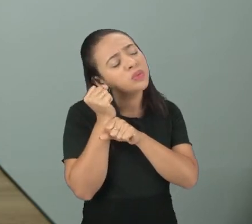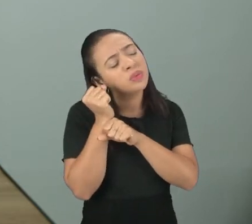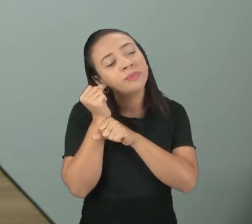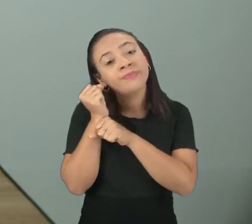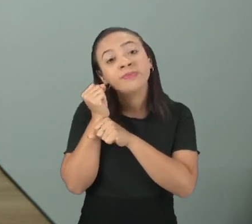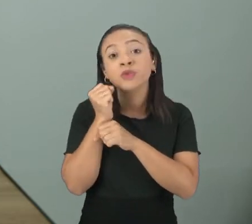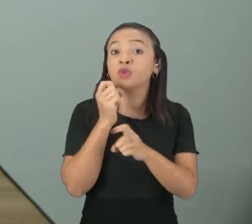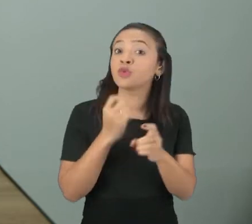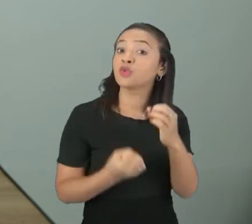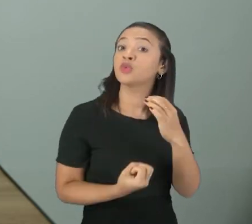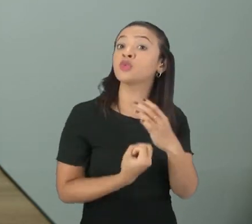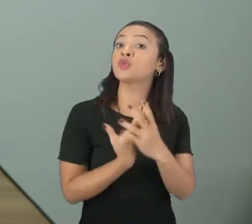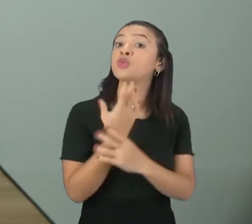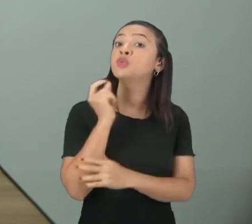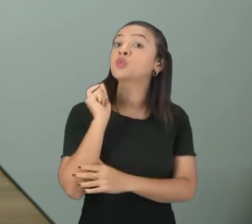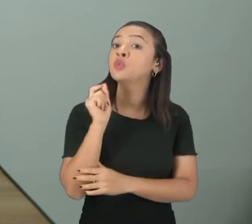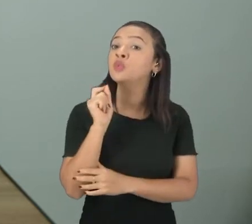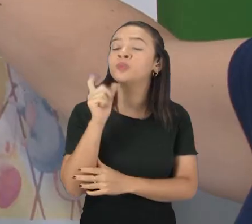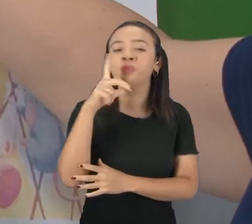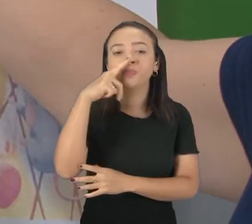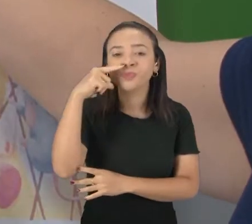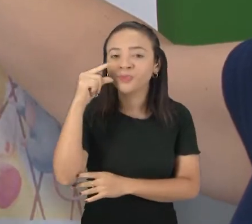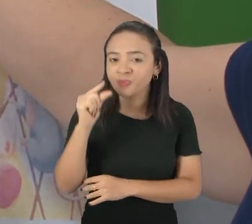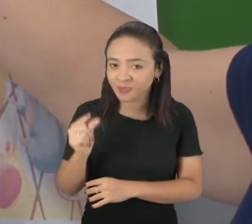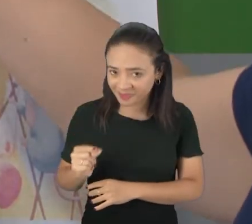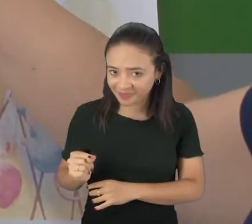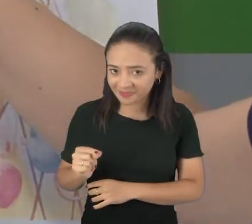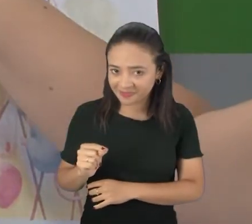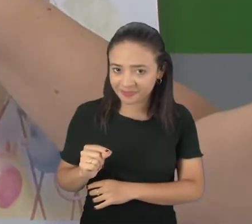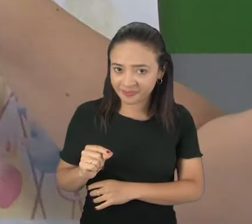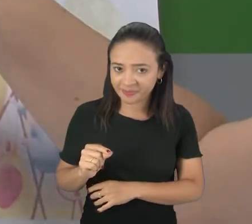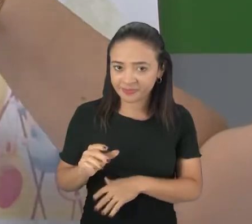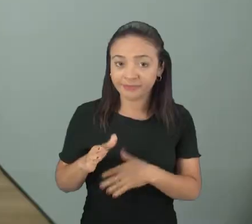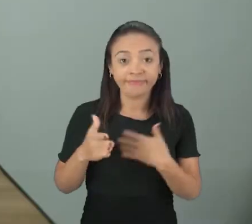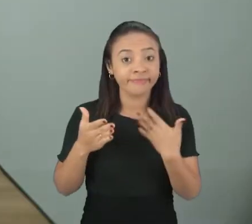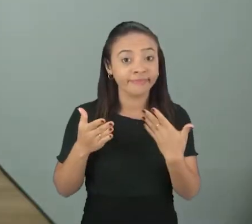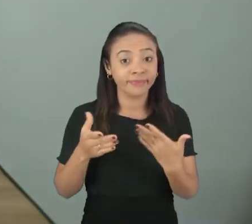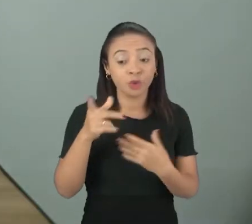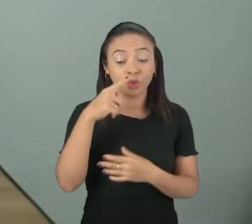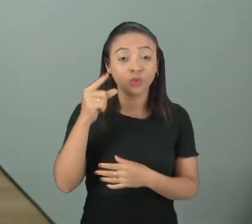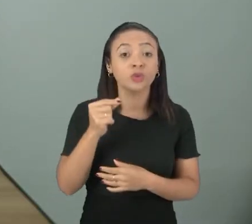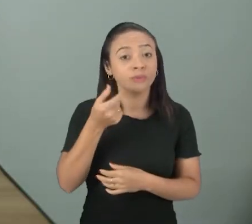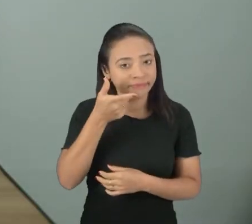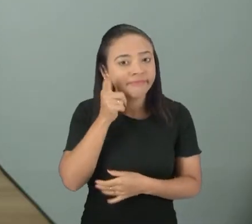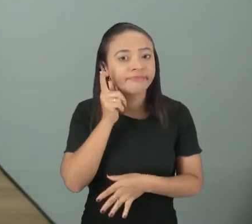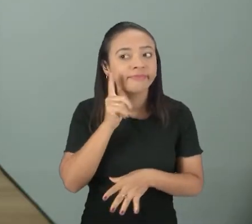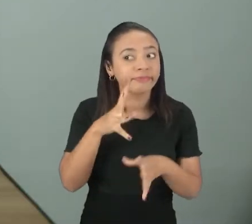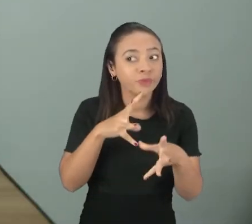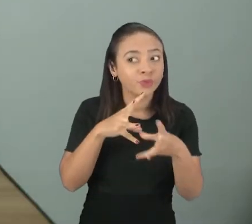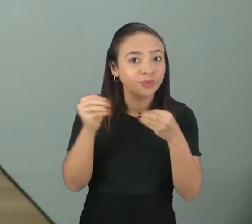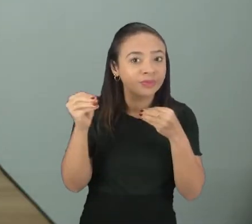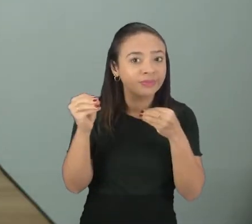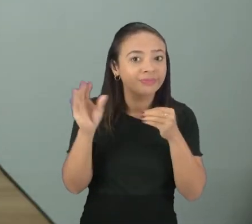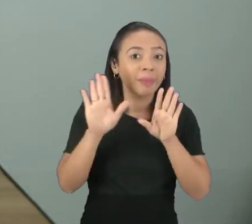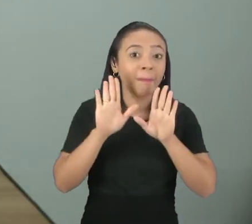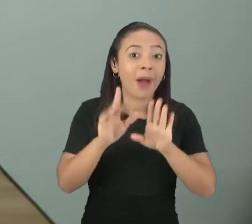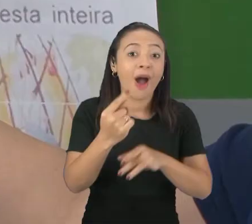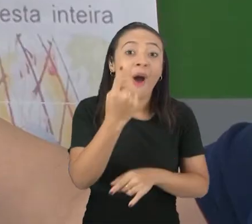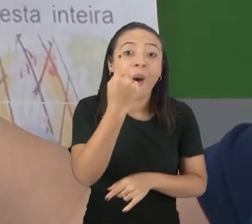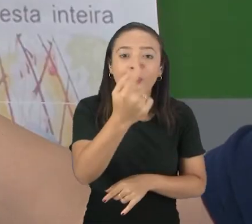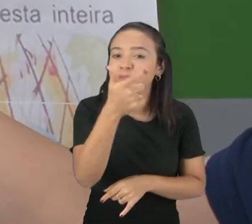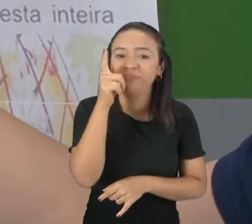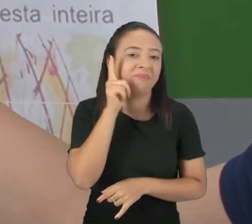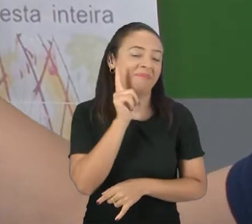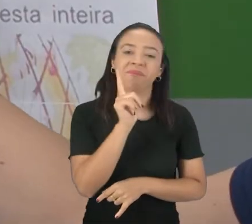uns ratinhos, né? Uns ratinhos. E que eles conseguem fugir, menos